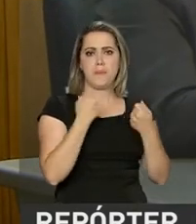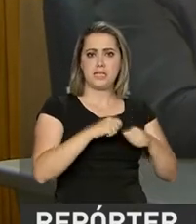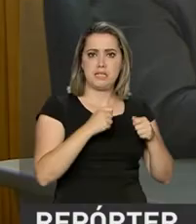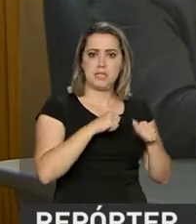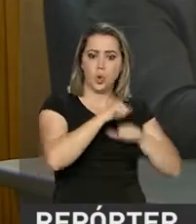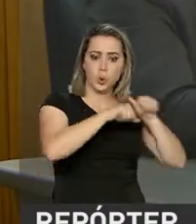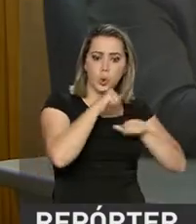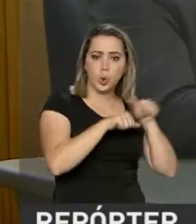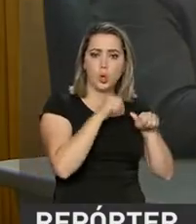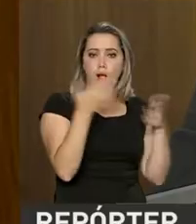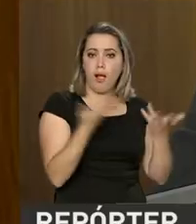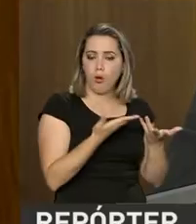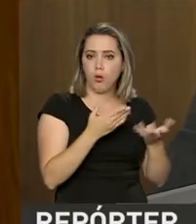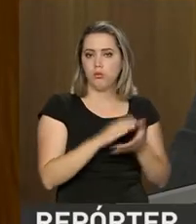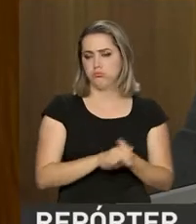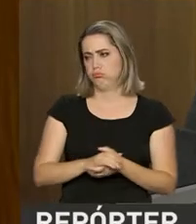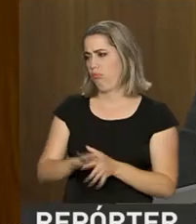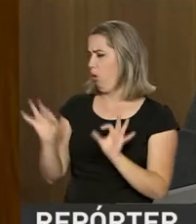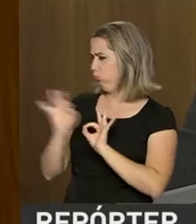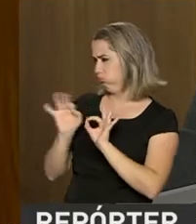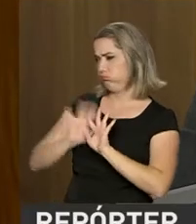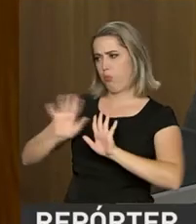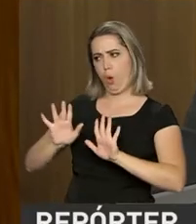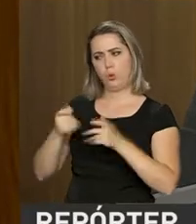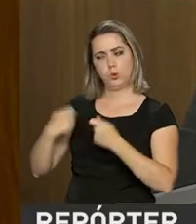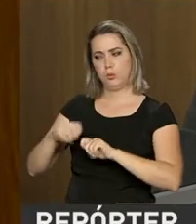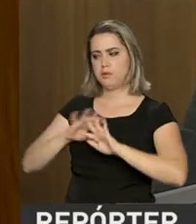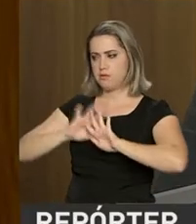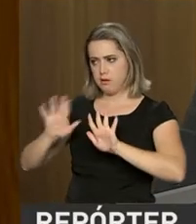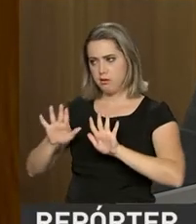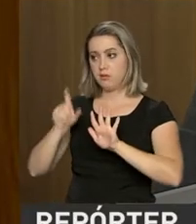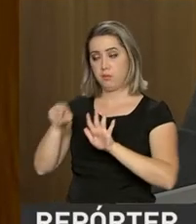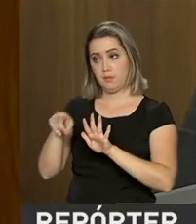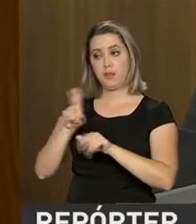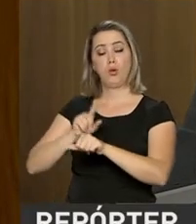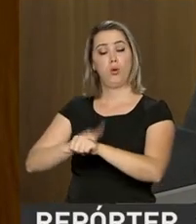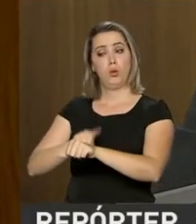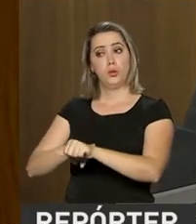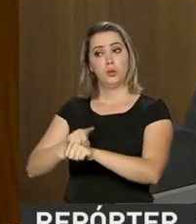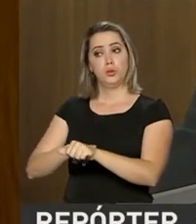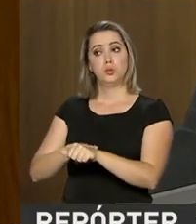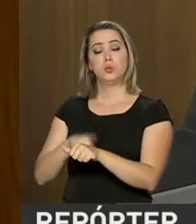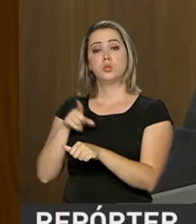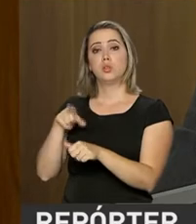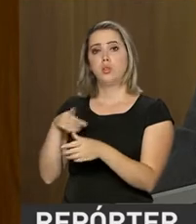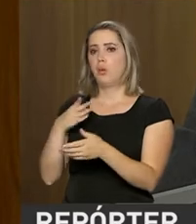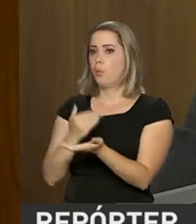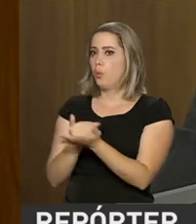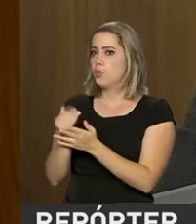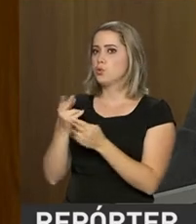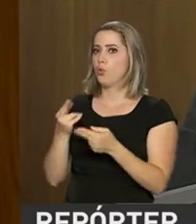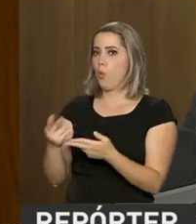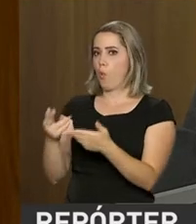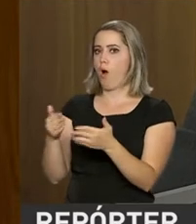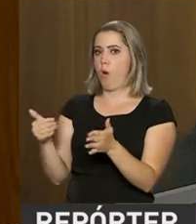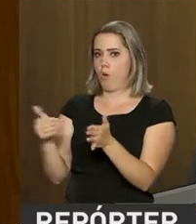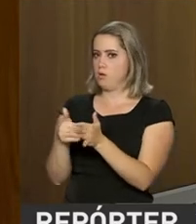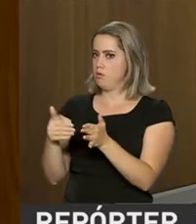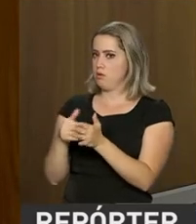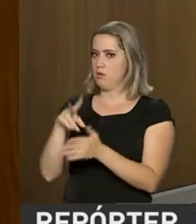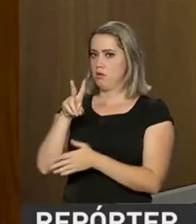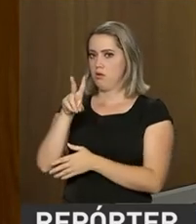qualquer necessidade de trocar a cnh o prazo de validade permanece inalterado com aquele que consome o